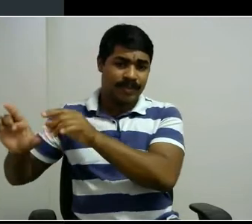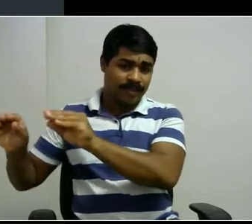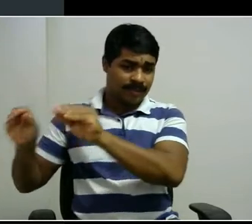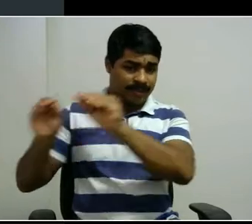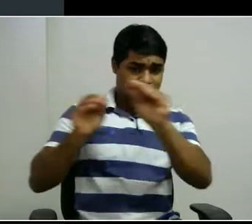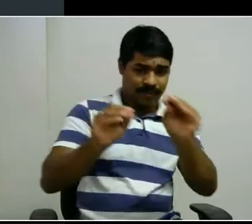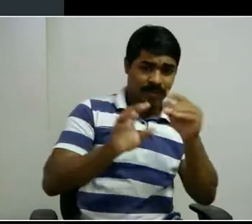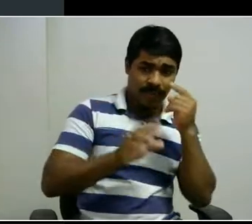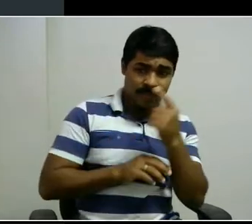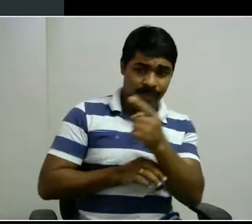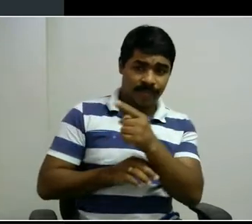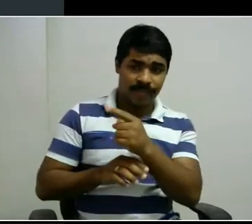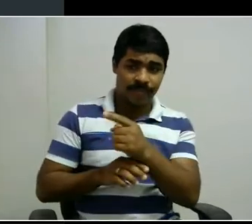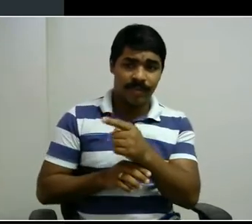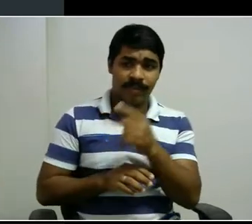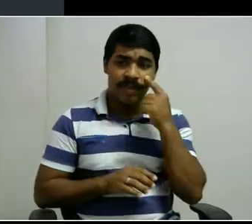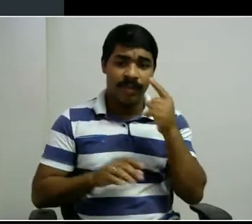ó.